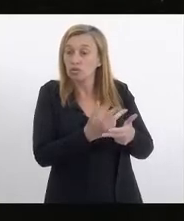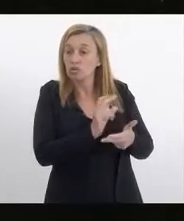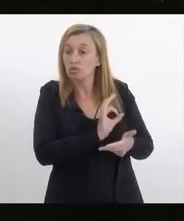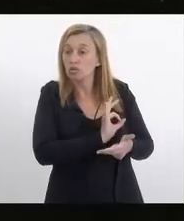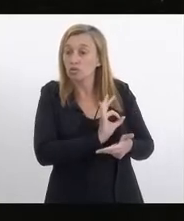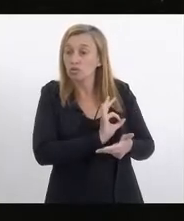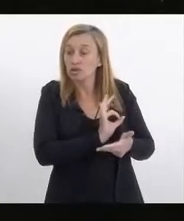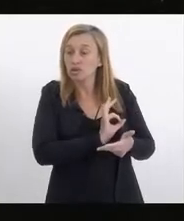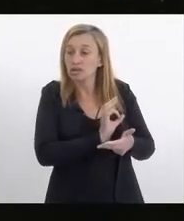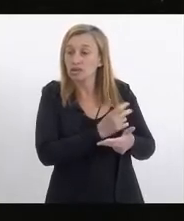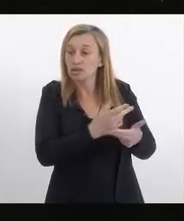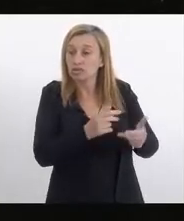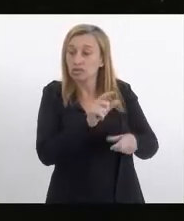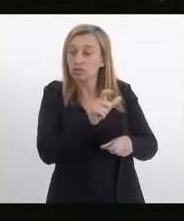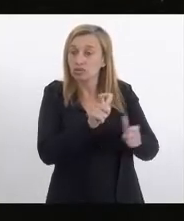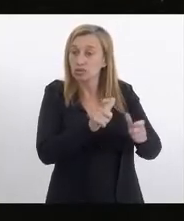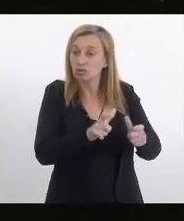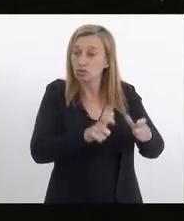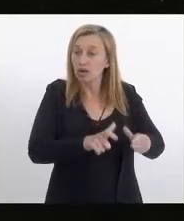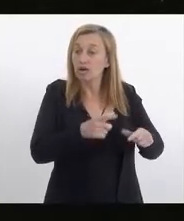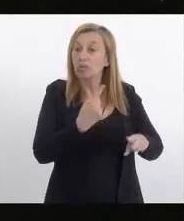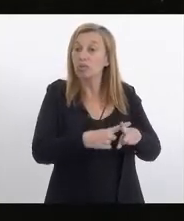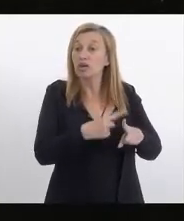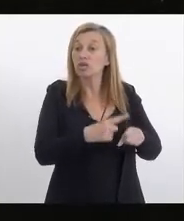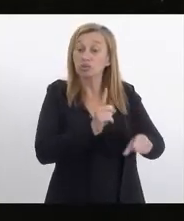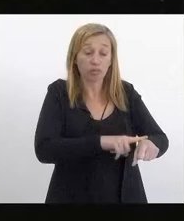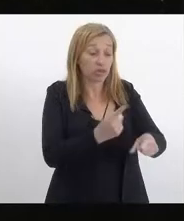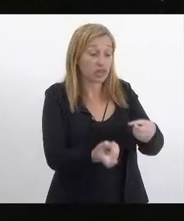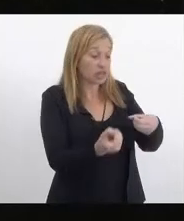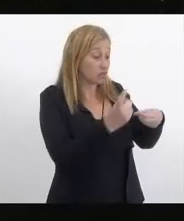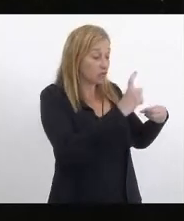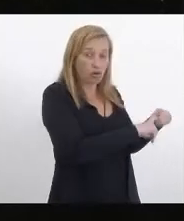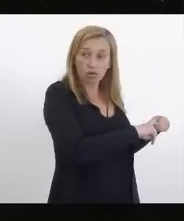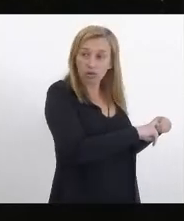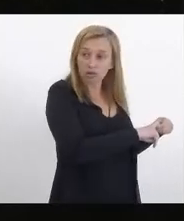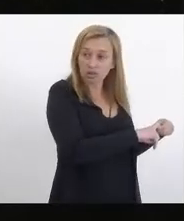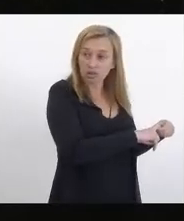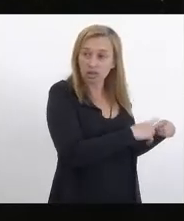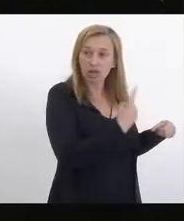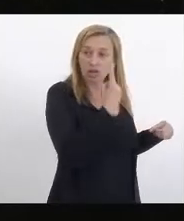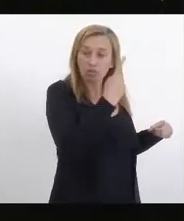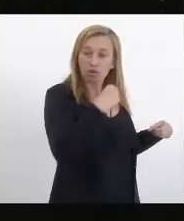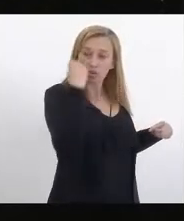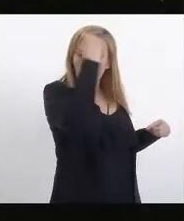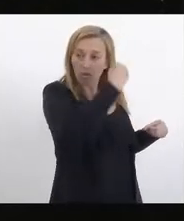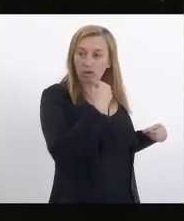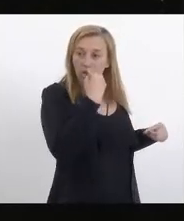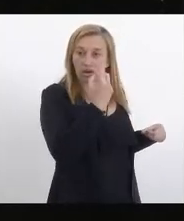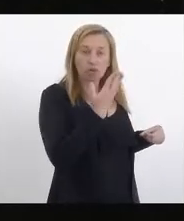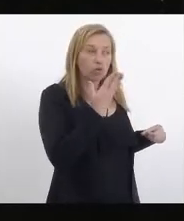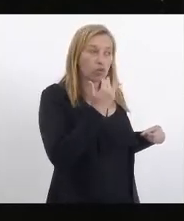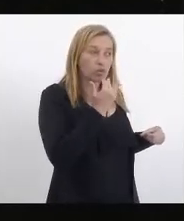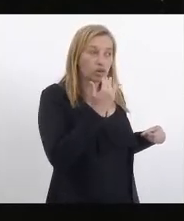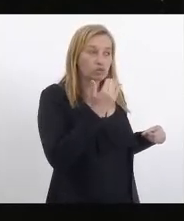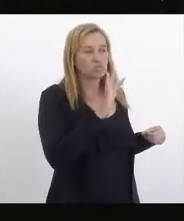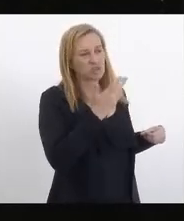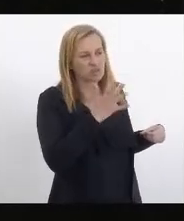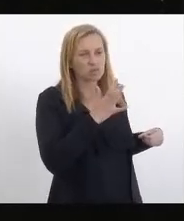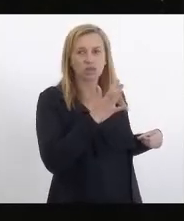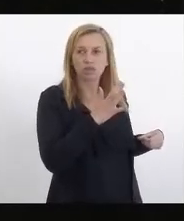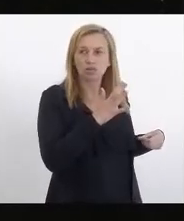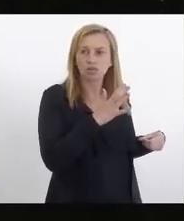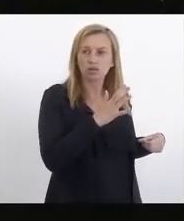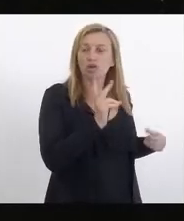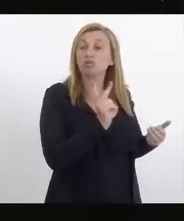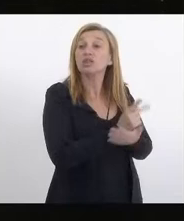pública. Por quê? Ao regressar, eles tiram uma hora de almoço, aproximadamente. E